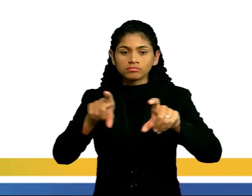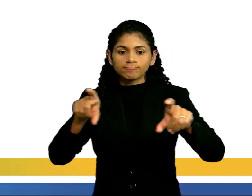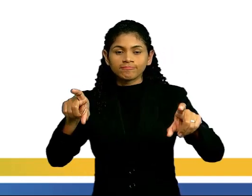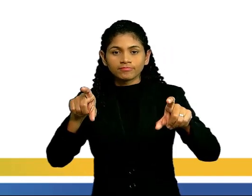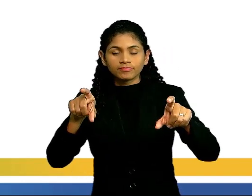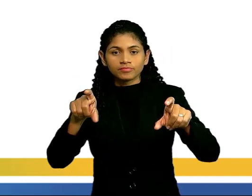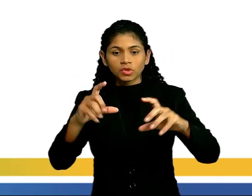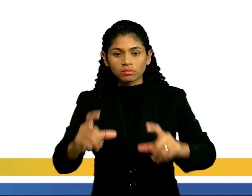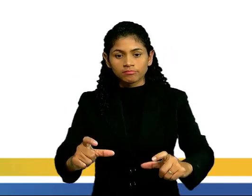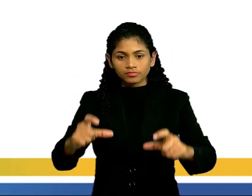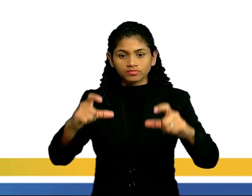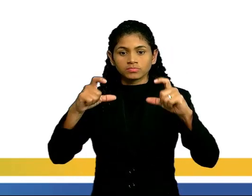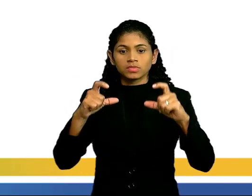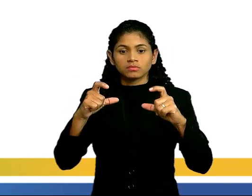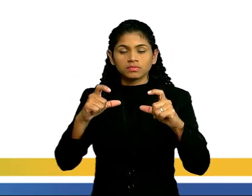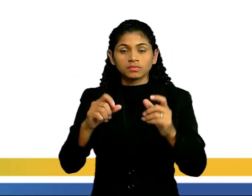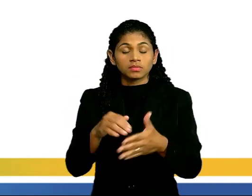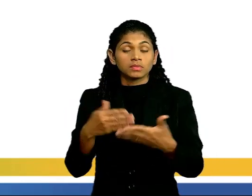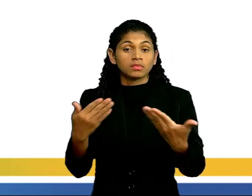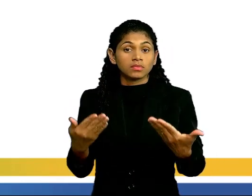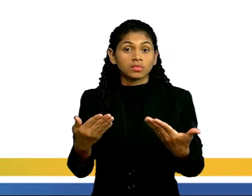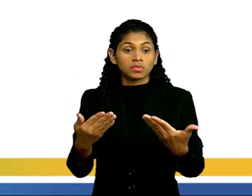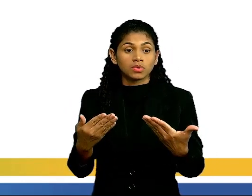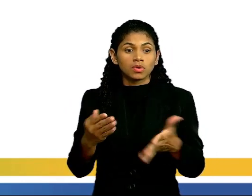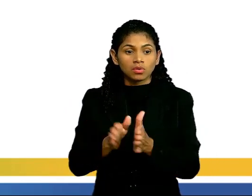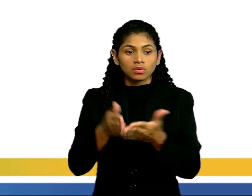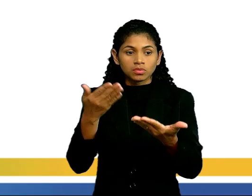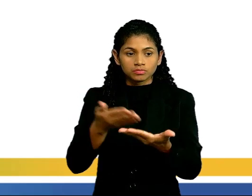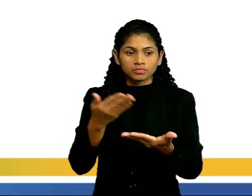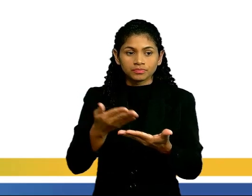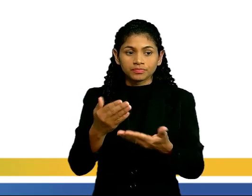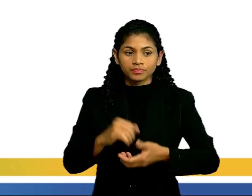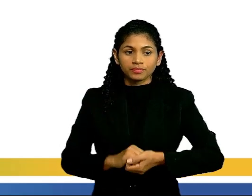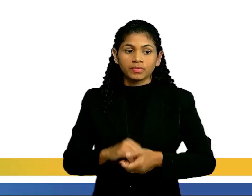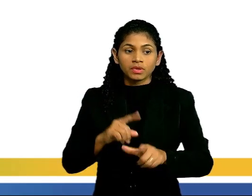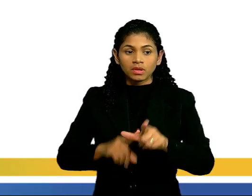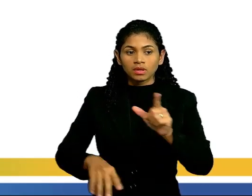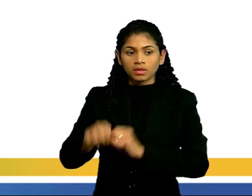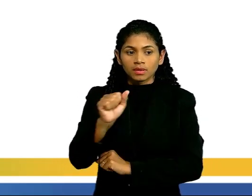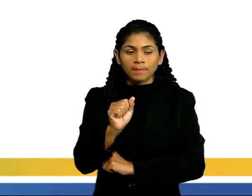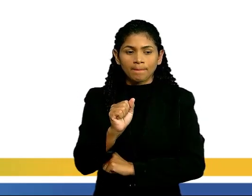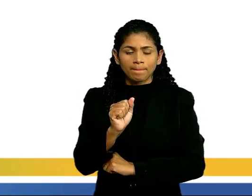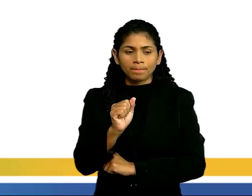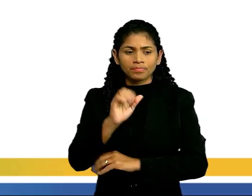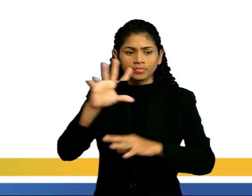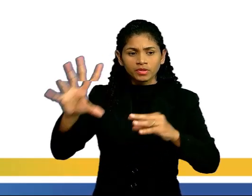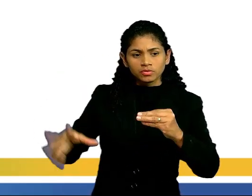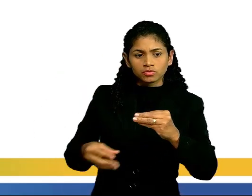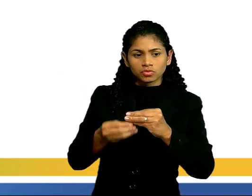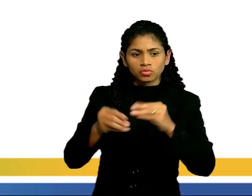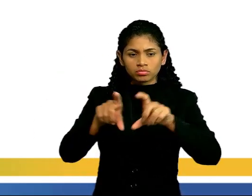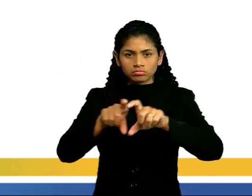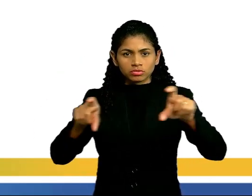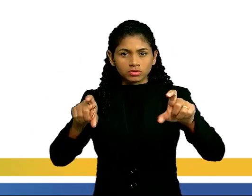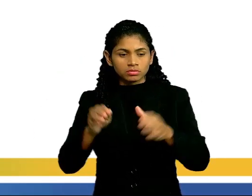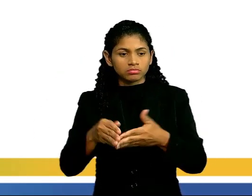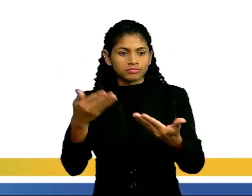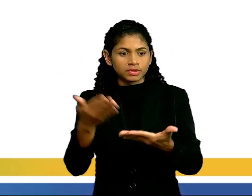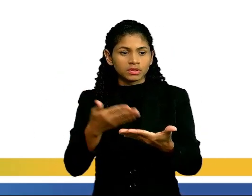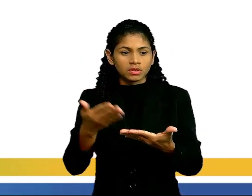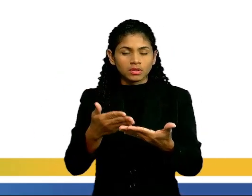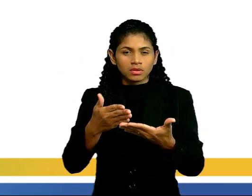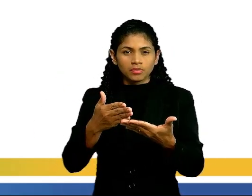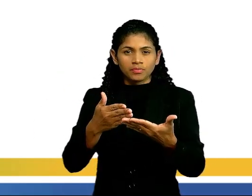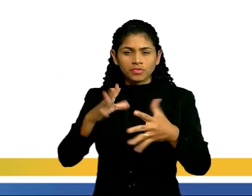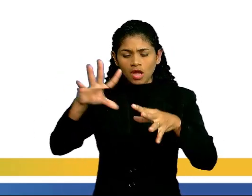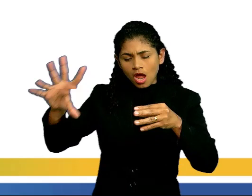Despejo. Eu tenho aí, ele tenta retomar trecho da obra, resumir o enredo da obra,